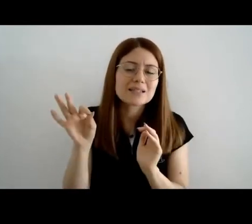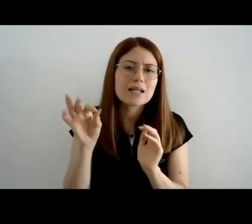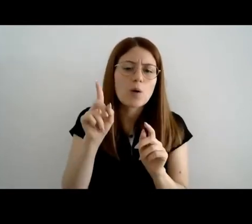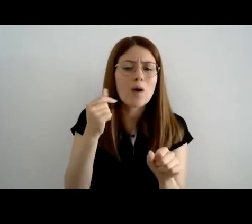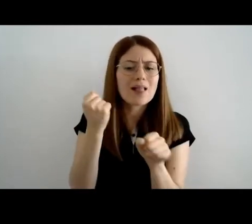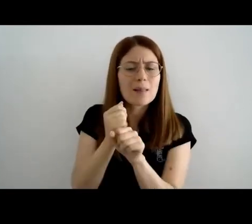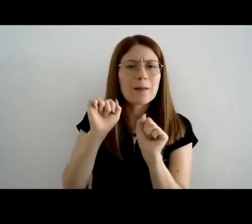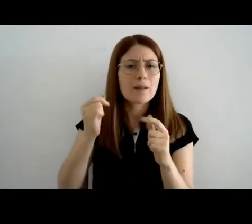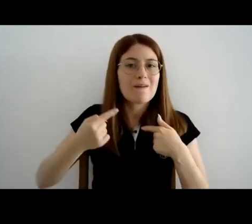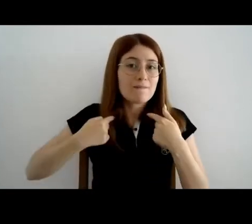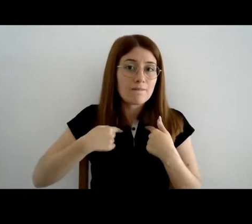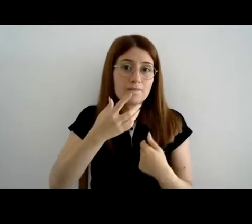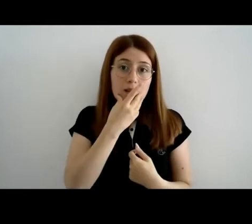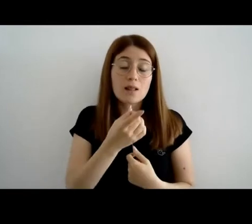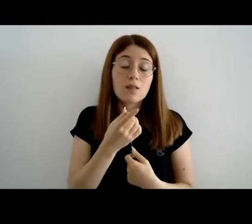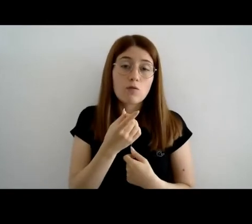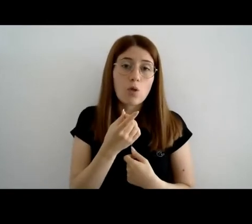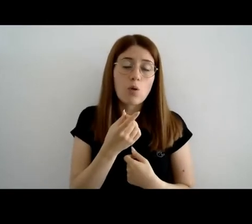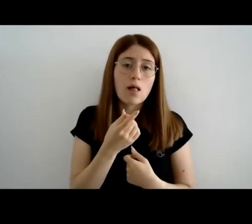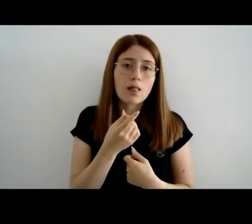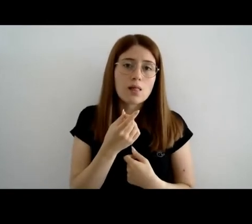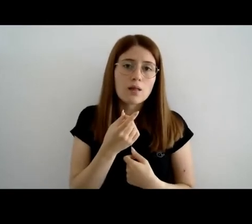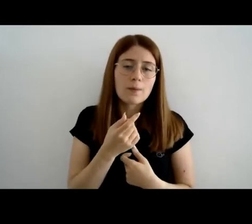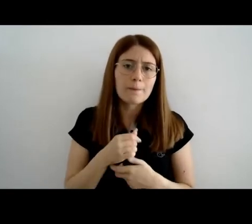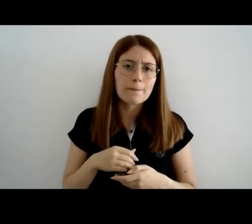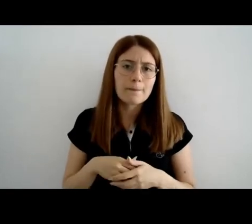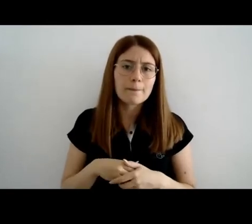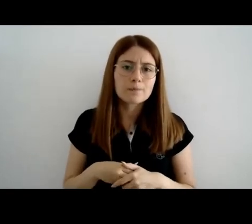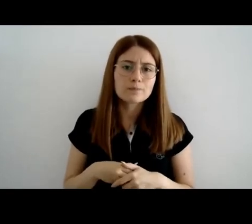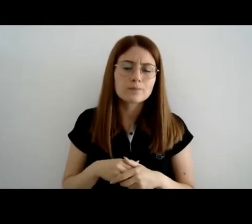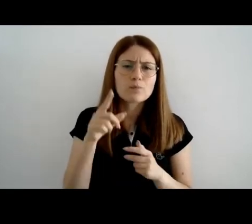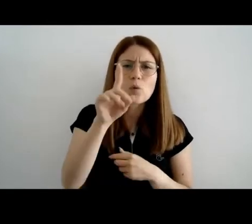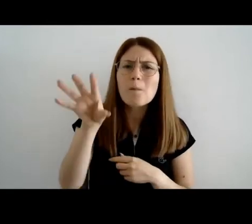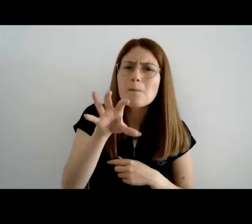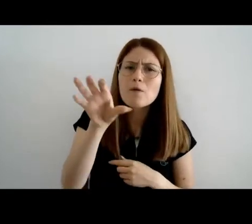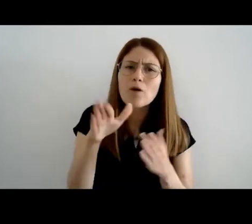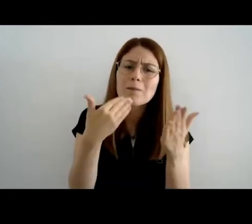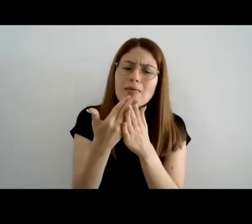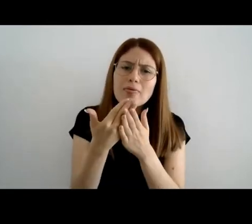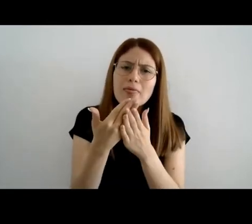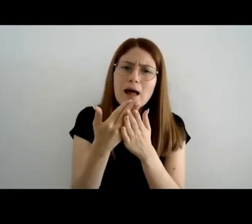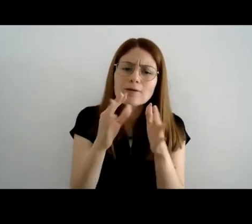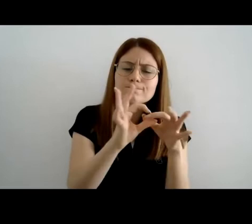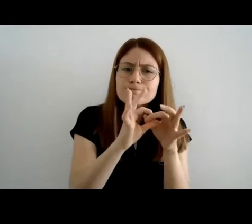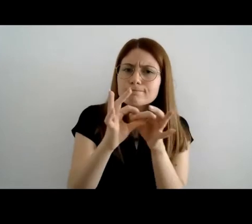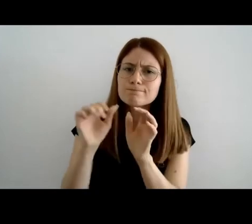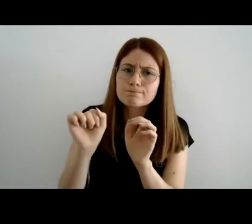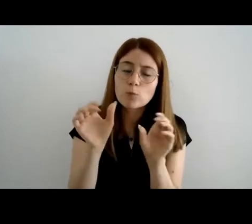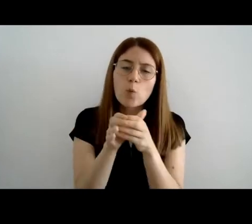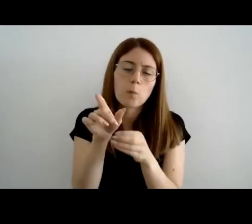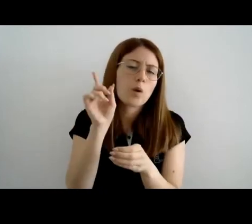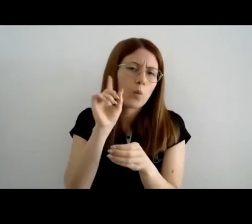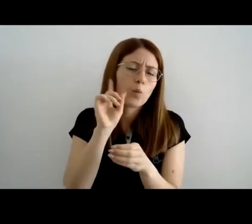desempenho individual também de maneira de criar sinergias dentro do próprio grupo é